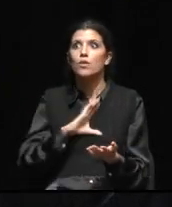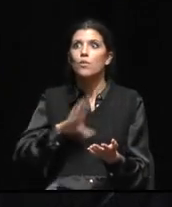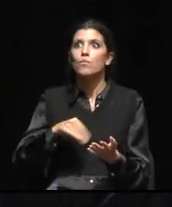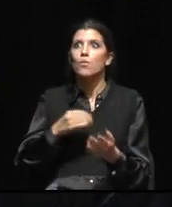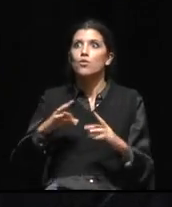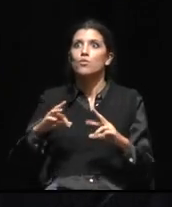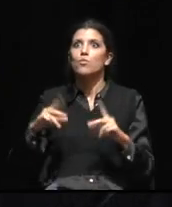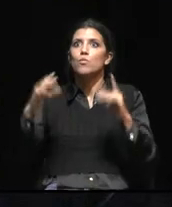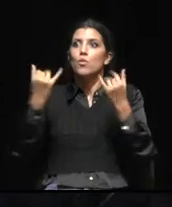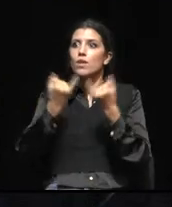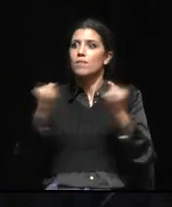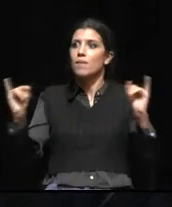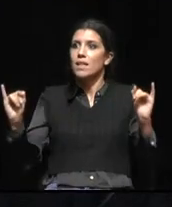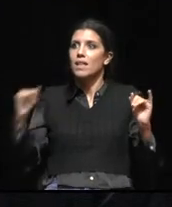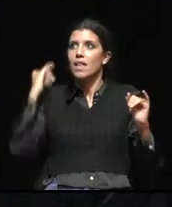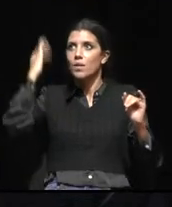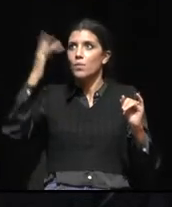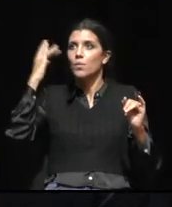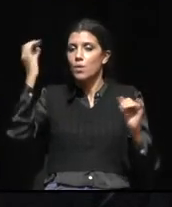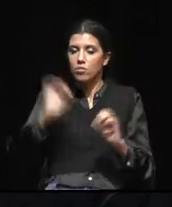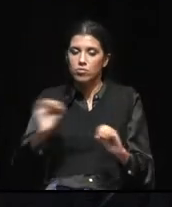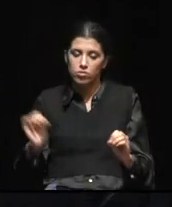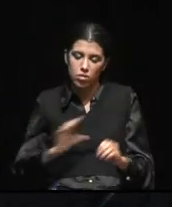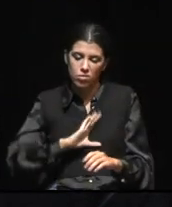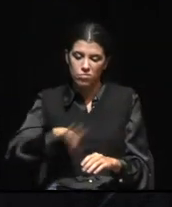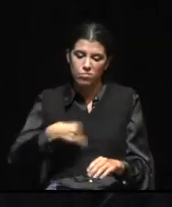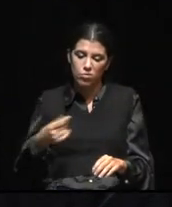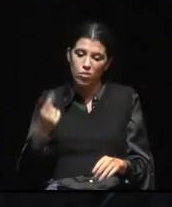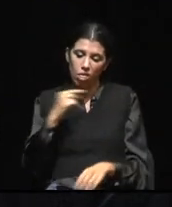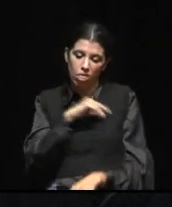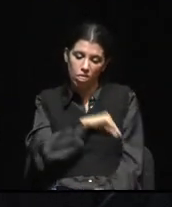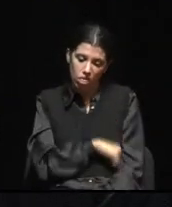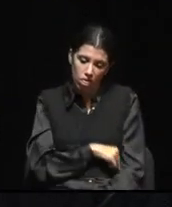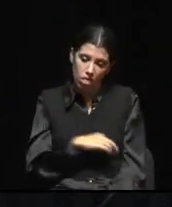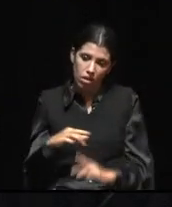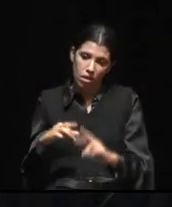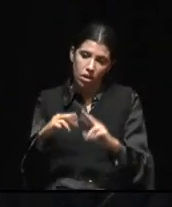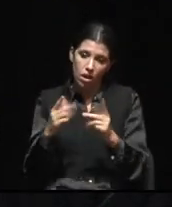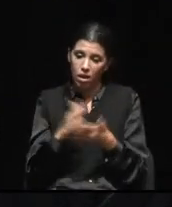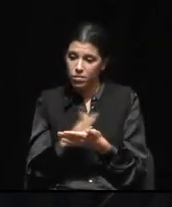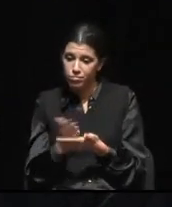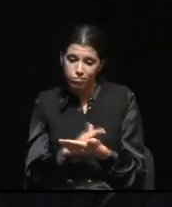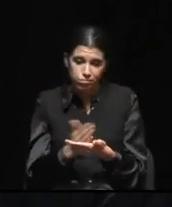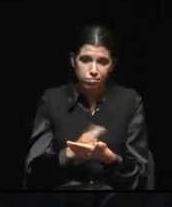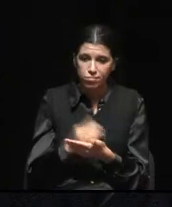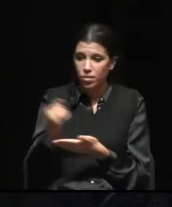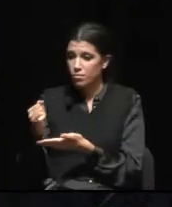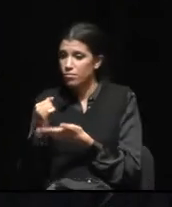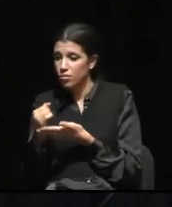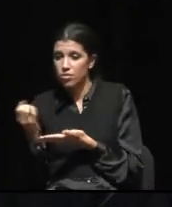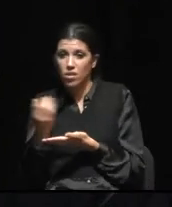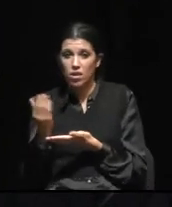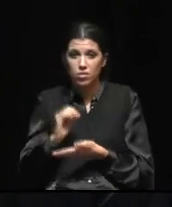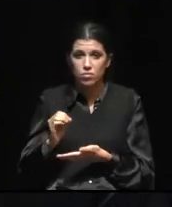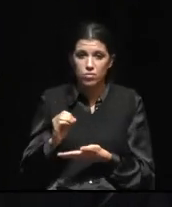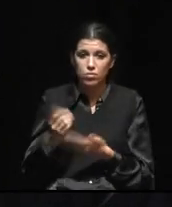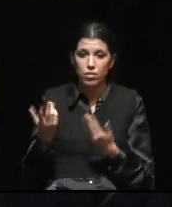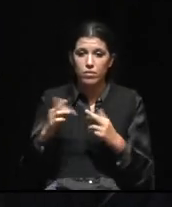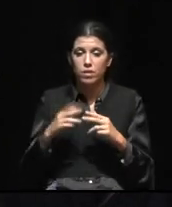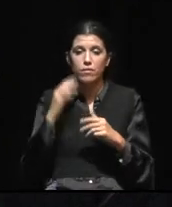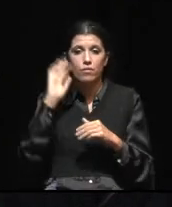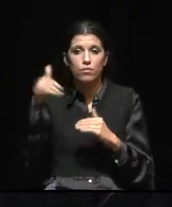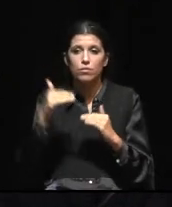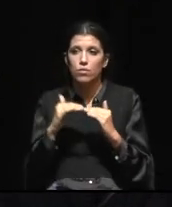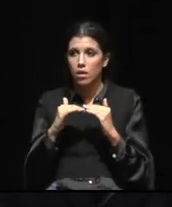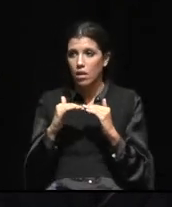emancipação e criatividade para o qual estudaram mas o mundo dos baixos salários de carreiras incertas de bolsas sem direito e de estagnação no seu